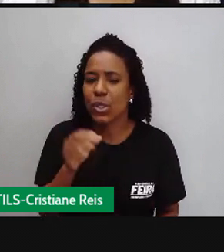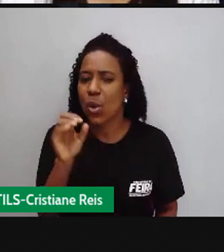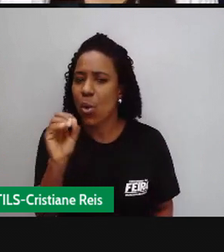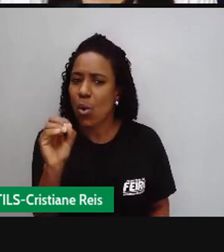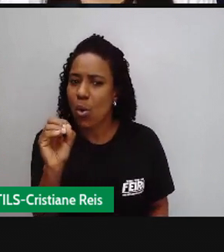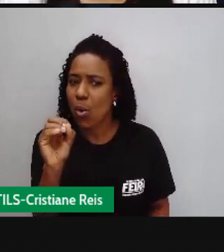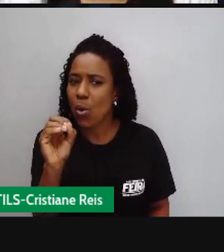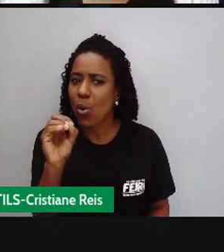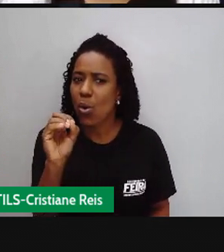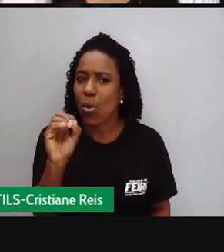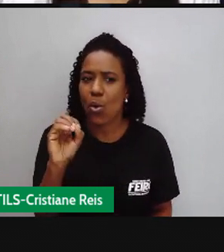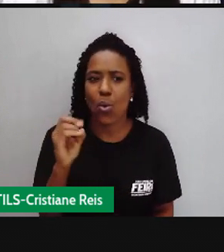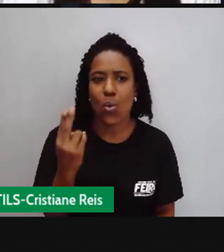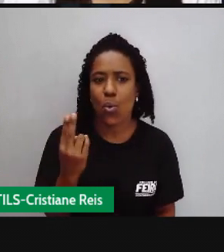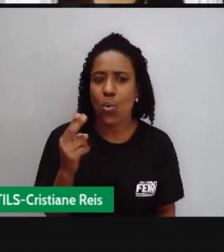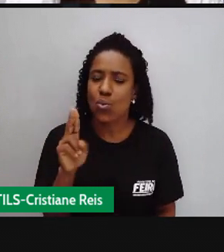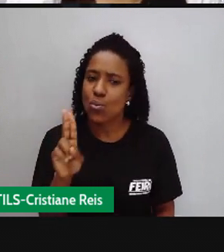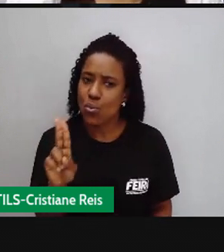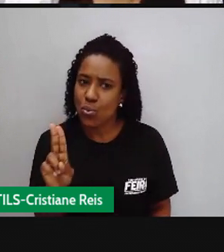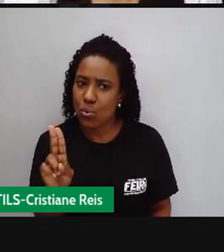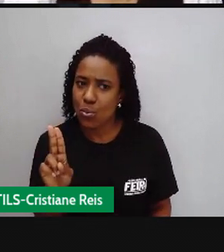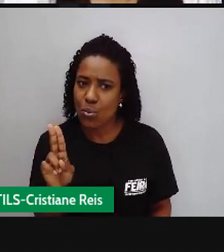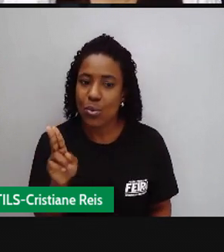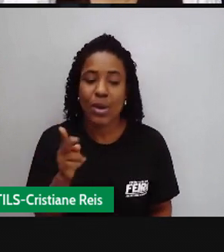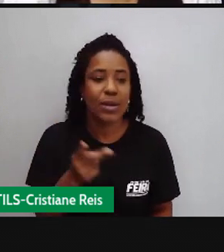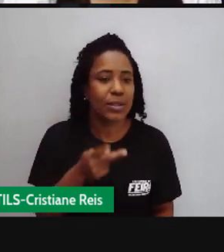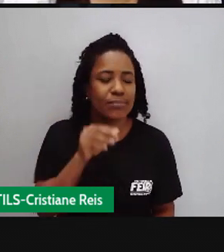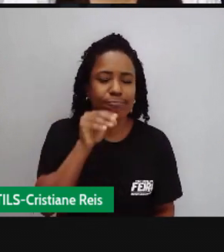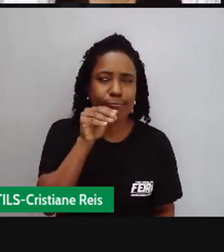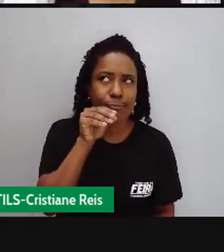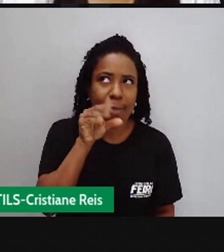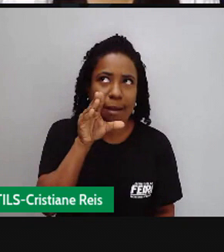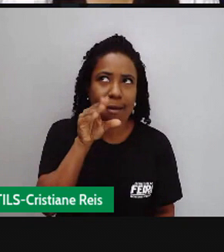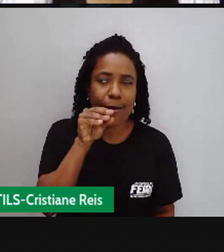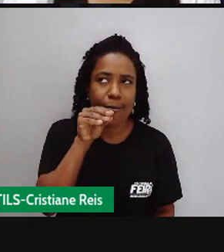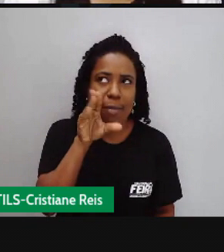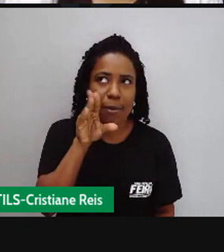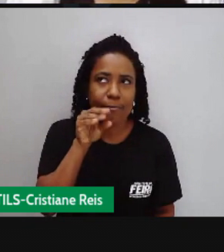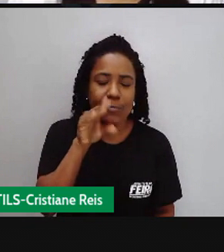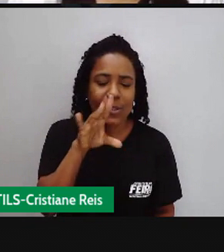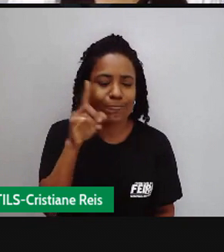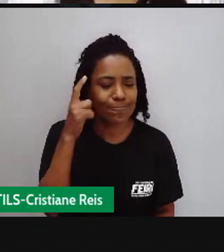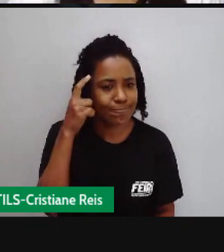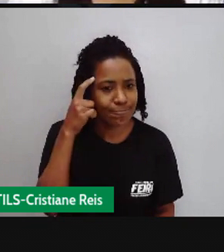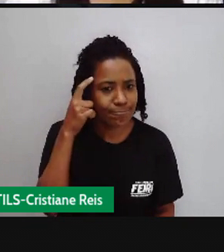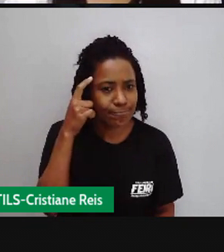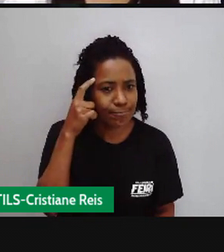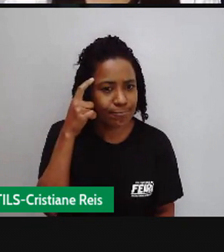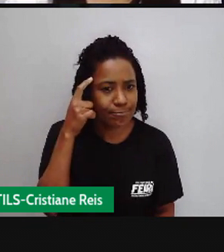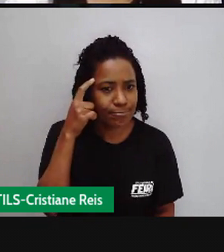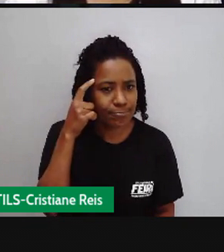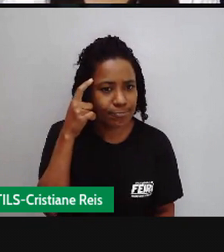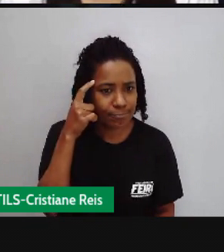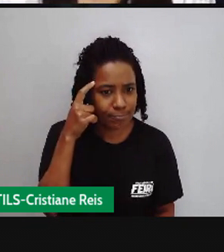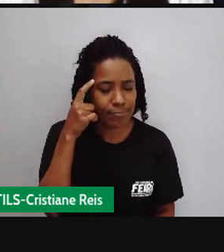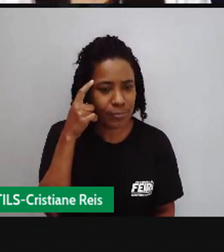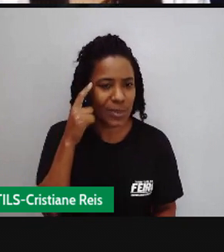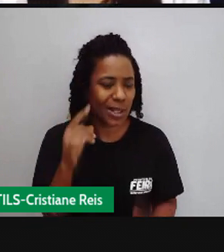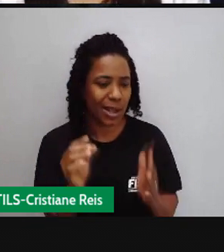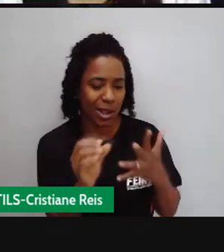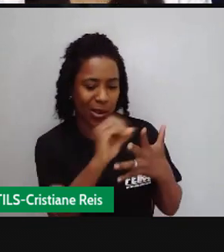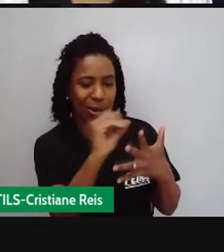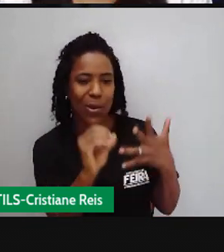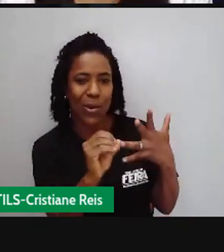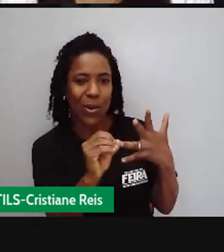falo pausadamente, falo mais de uma vez, e também quando eu observo se essa palavra, de repente, ela veio de